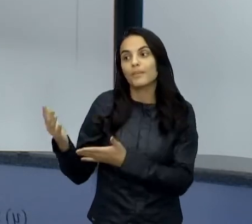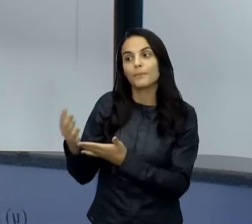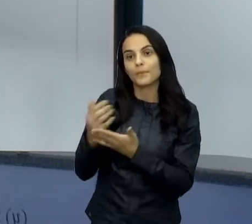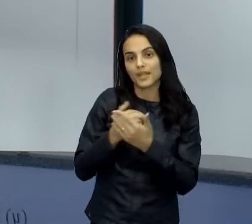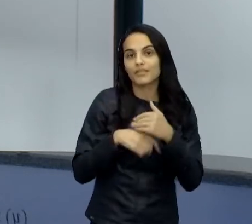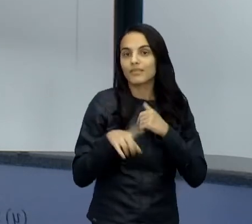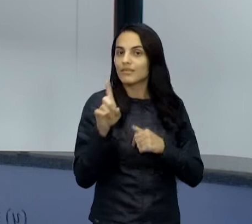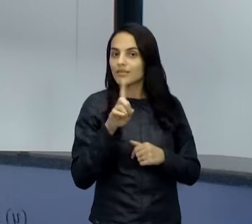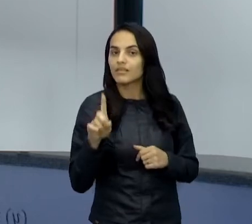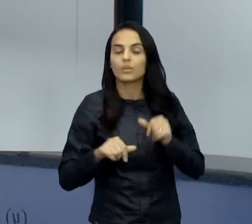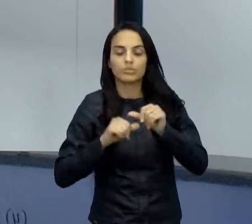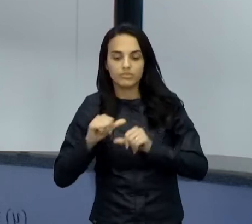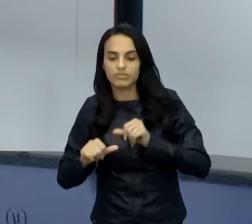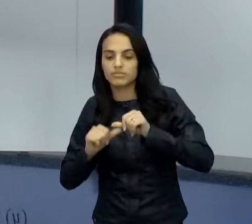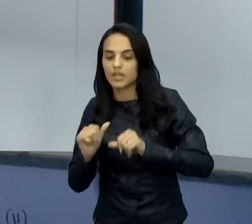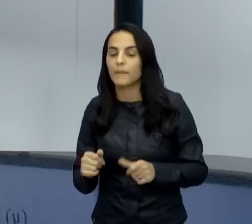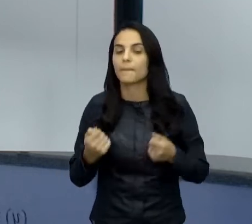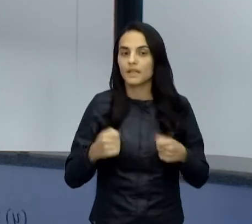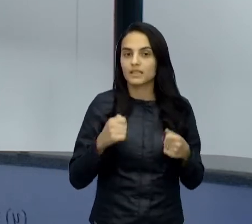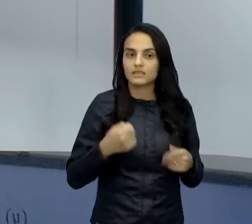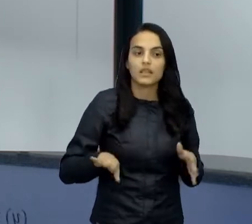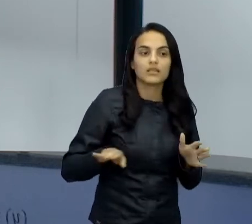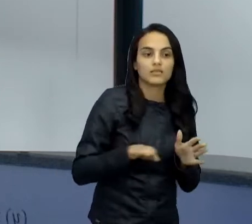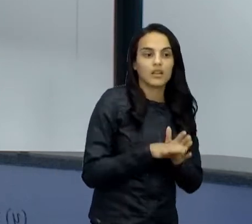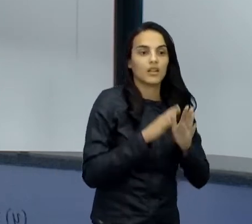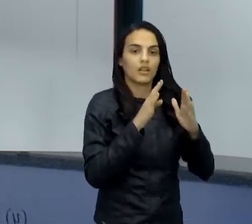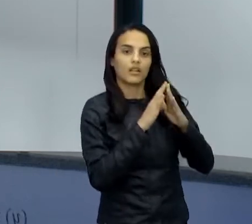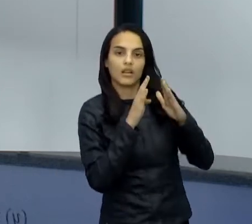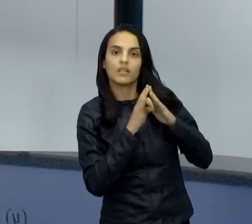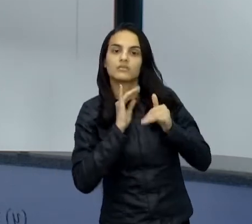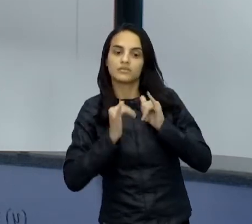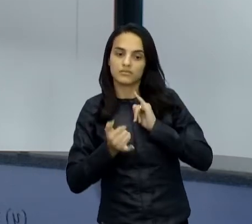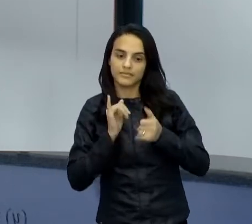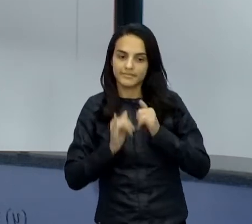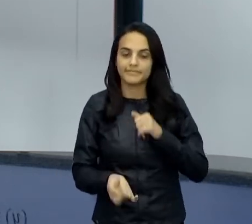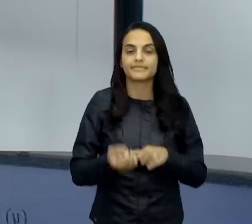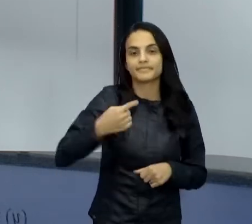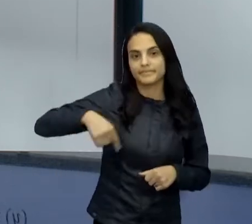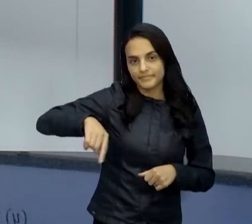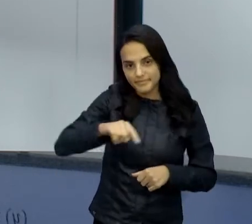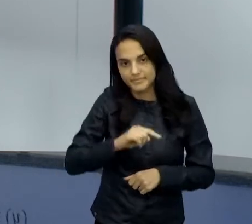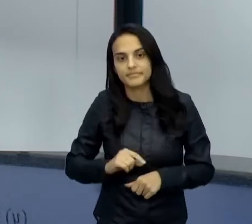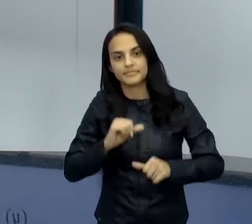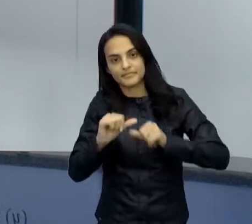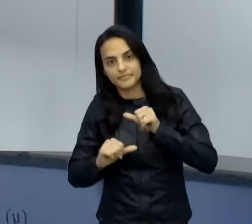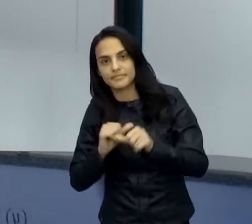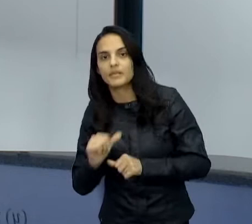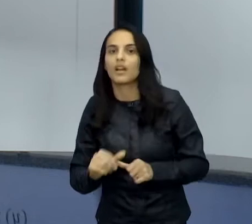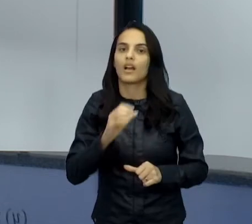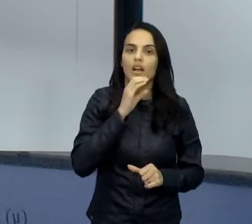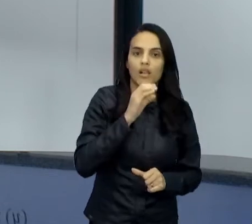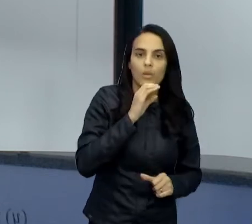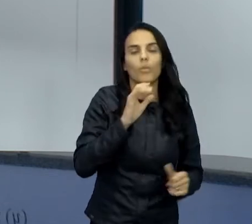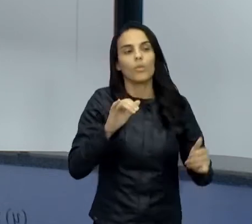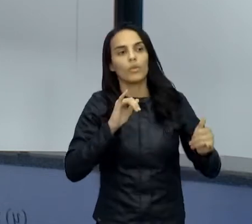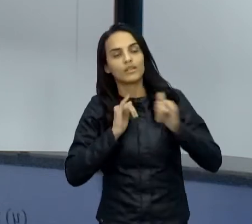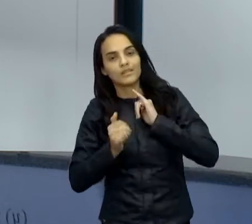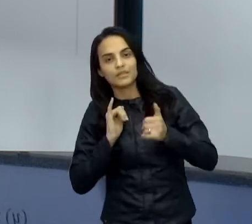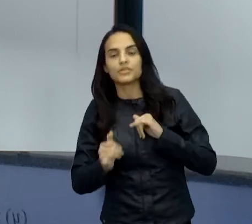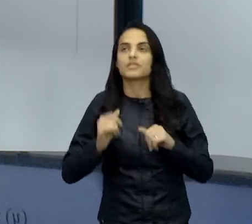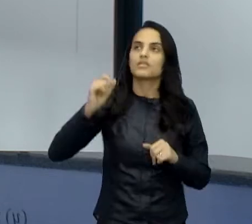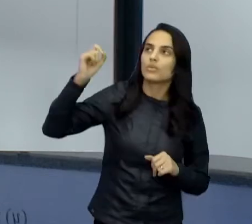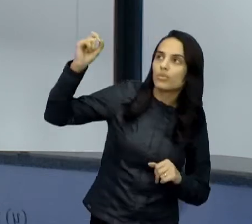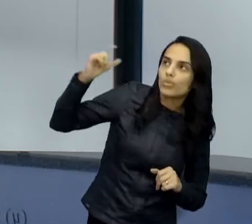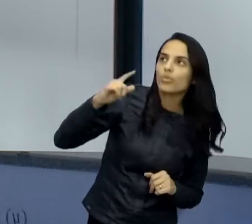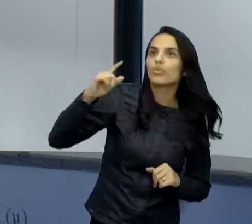fazer transformações para que chegue na nossa casa na forma de eletricidade, para a gente transformar em calor, em energia, em